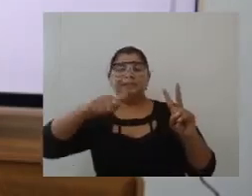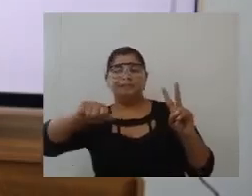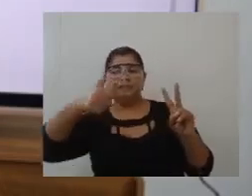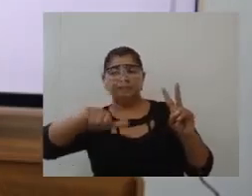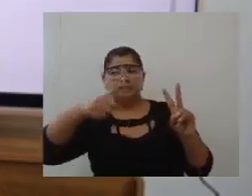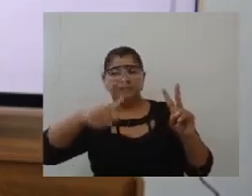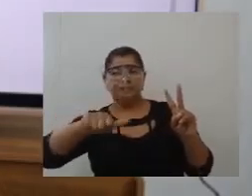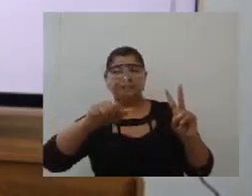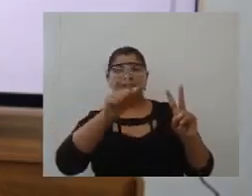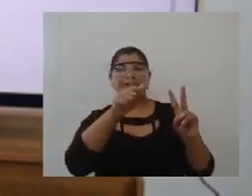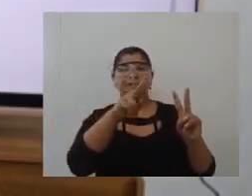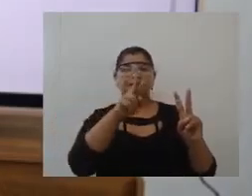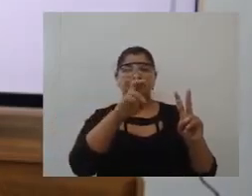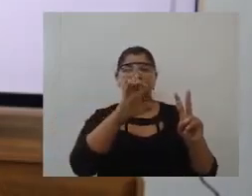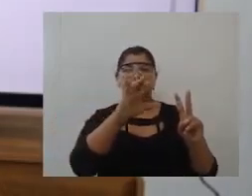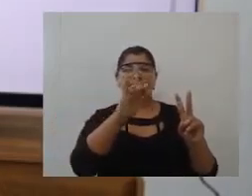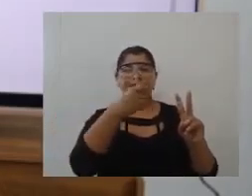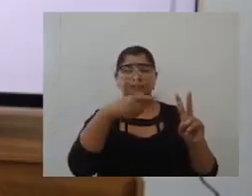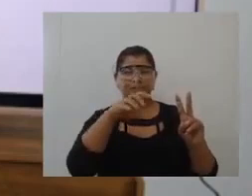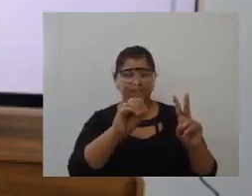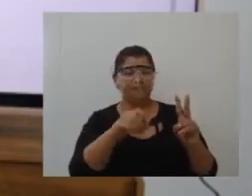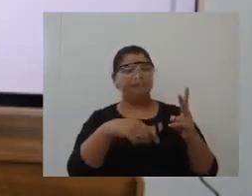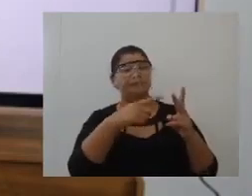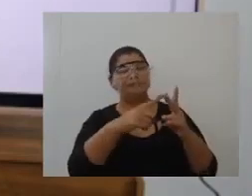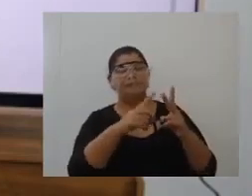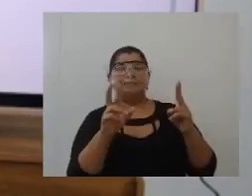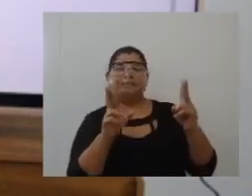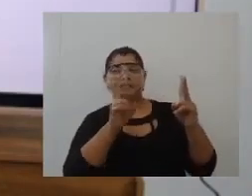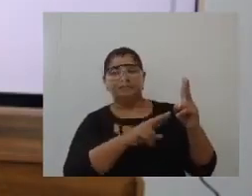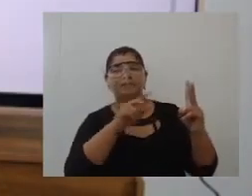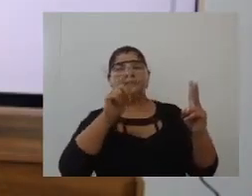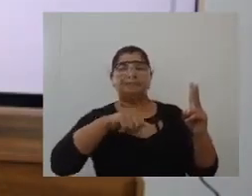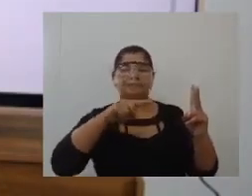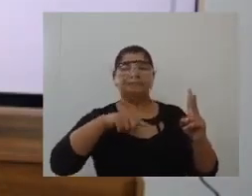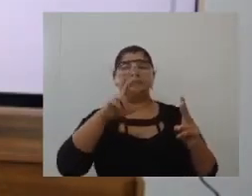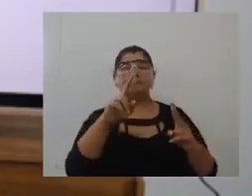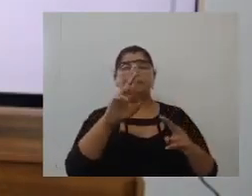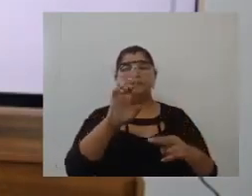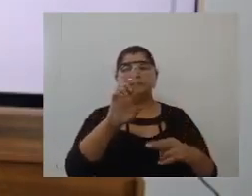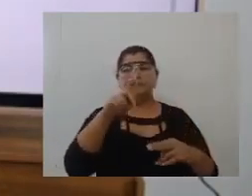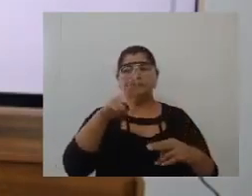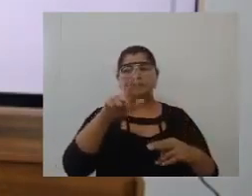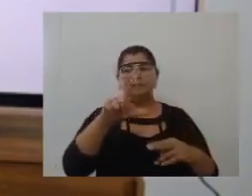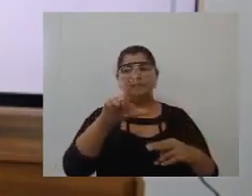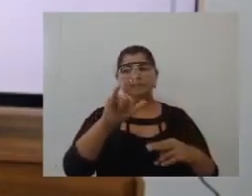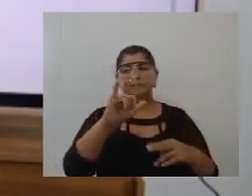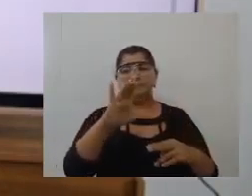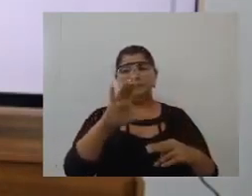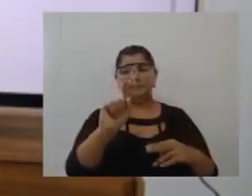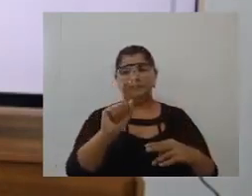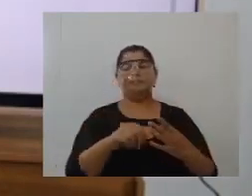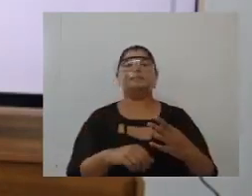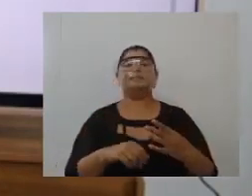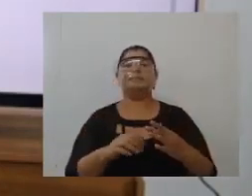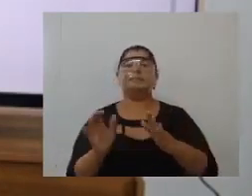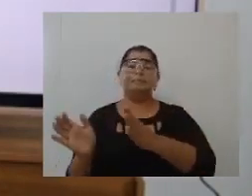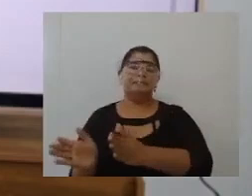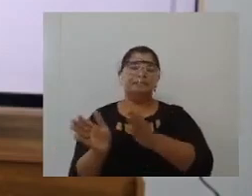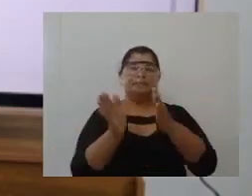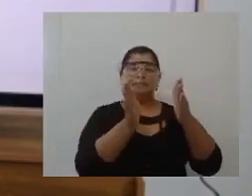é a apreciação, a resposta que você dá é a réplica. Agora, dentro desse contexto, e a gente entrando um pouquinho